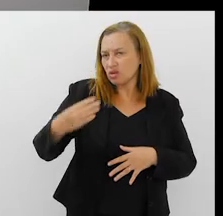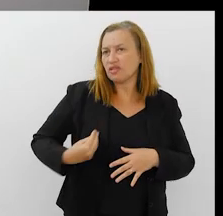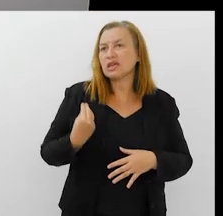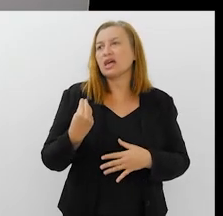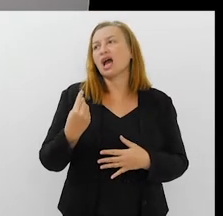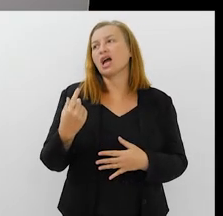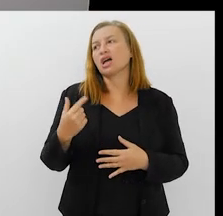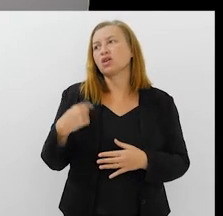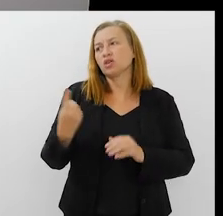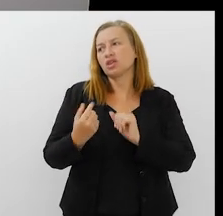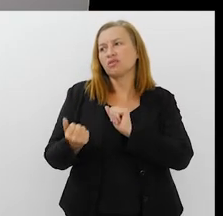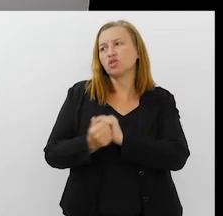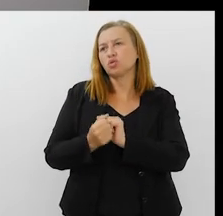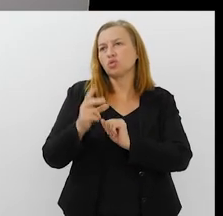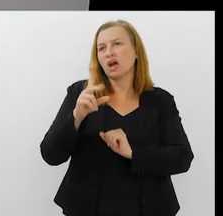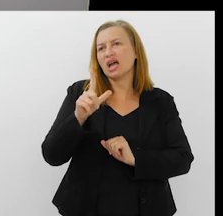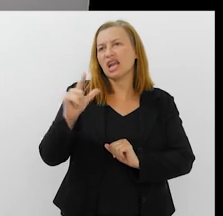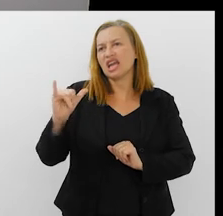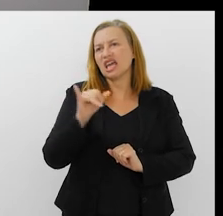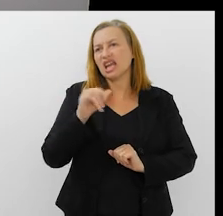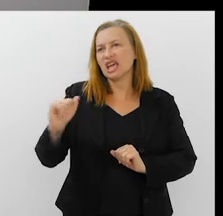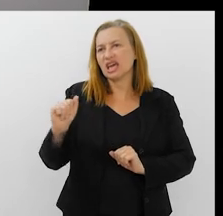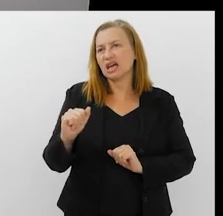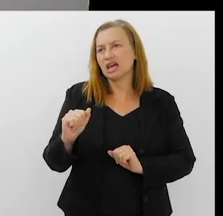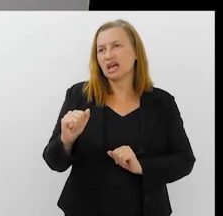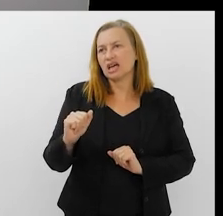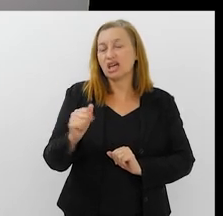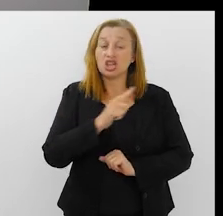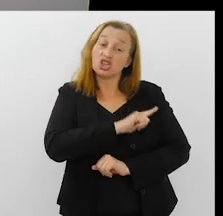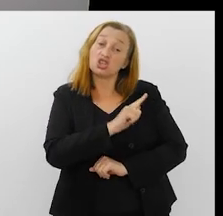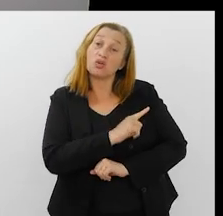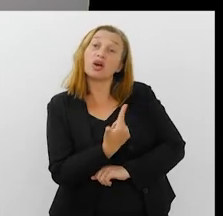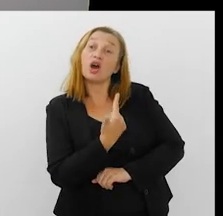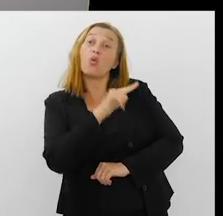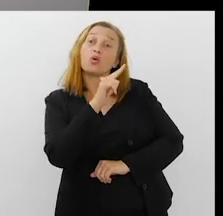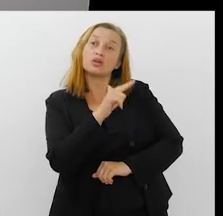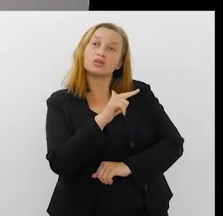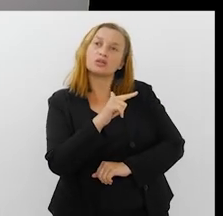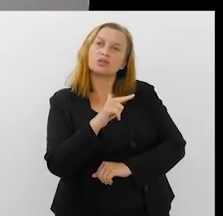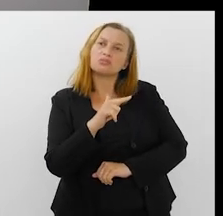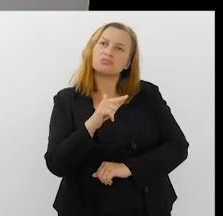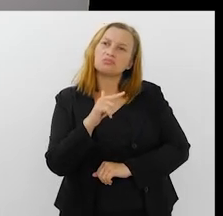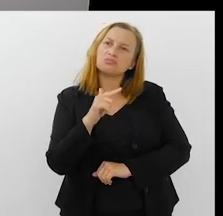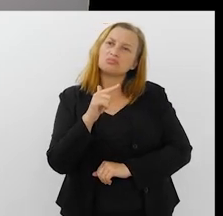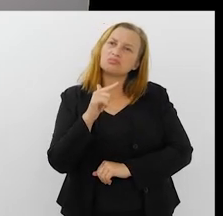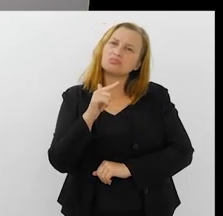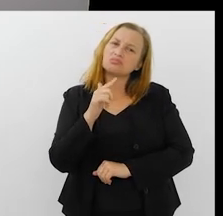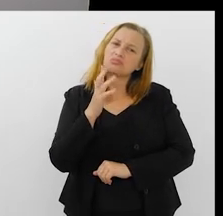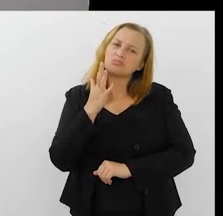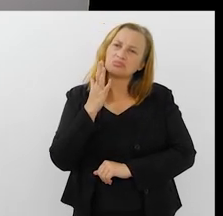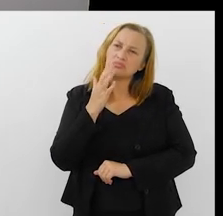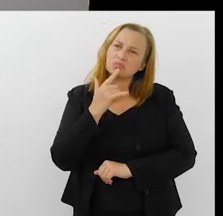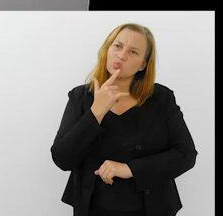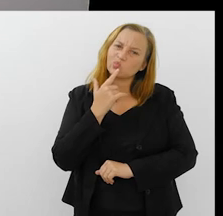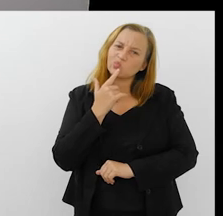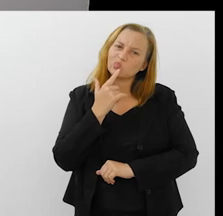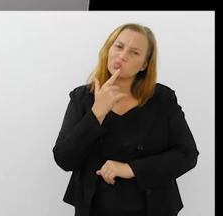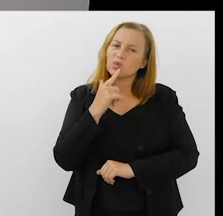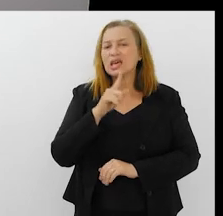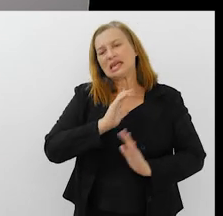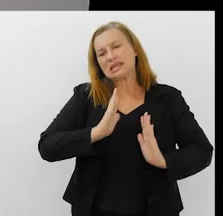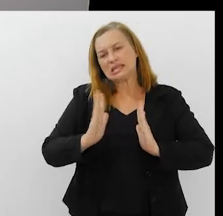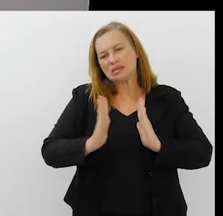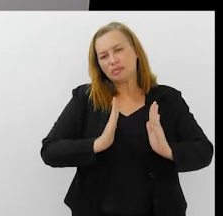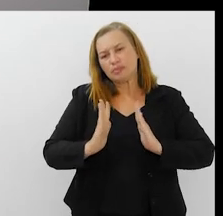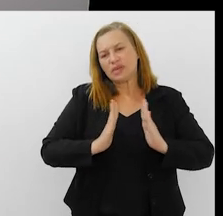foi com a Lília, a gestão era outra. É, mas a gente sabe que ali tinha já um... Ainda nem nada. Assim, um olhar essa